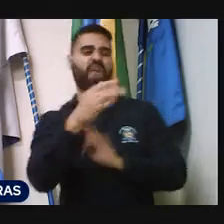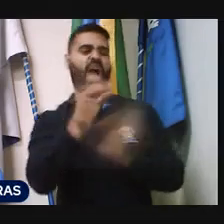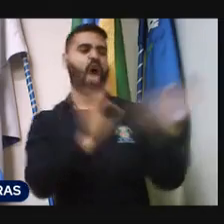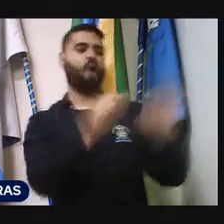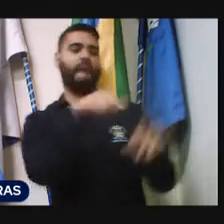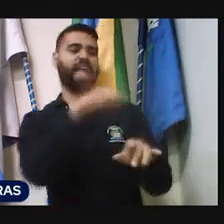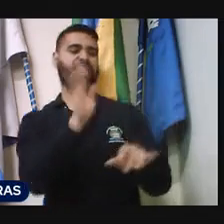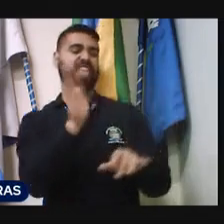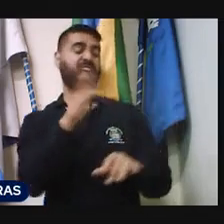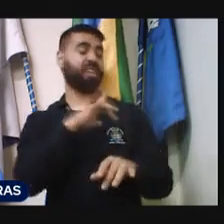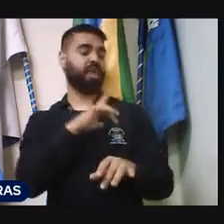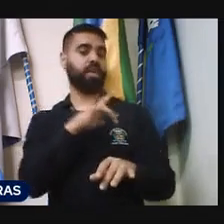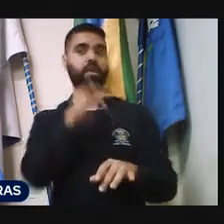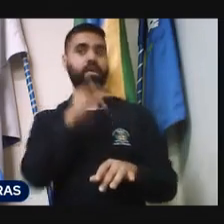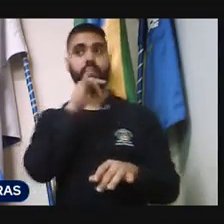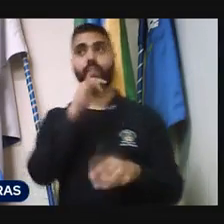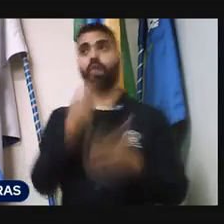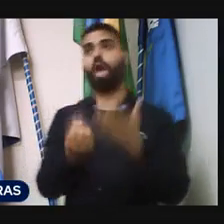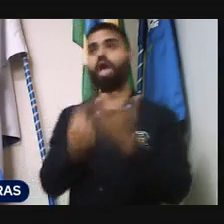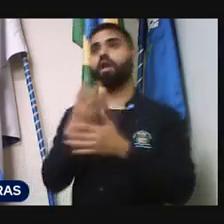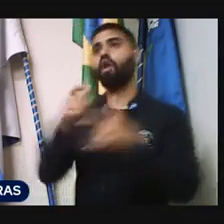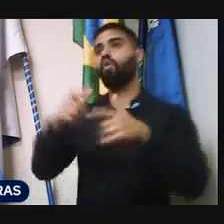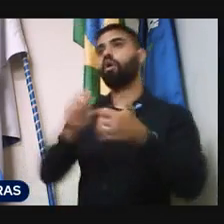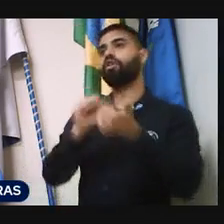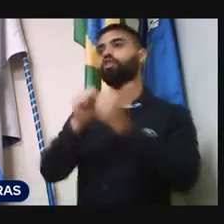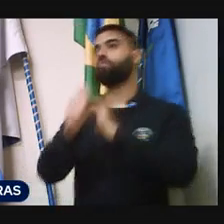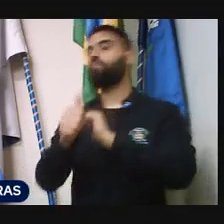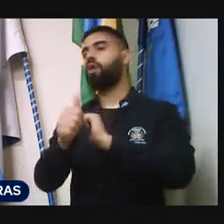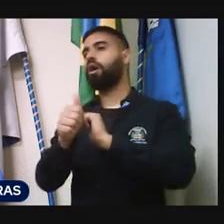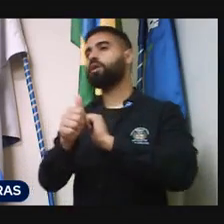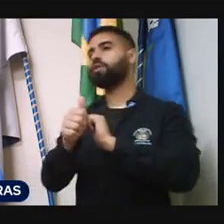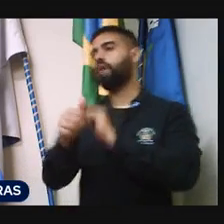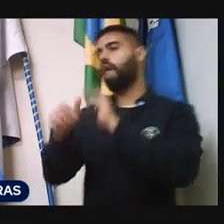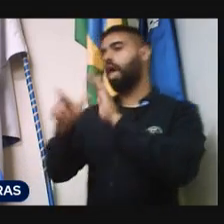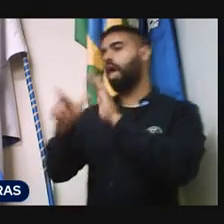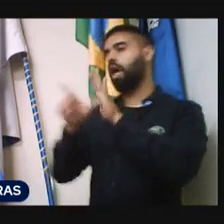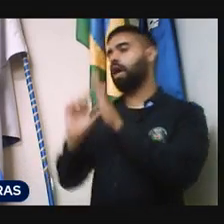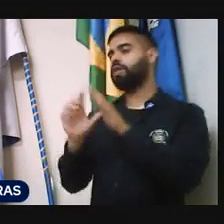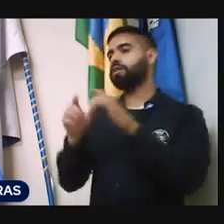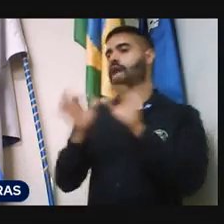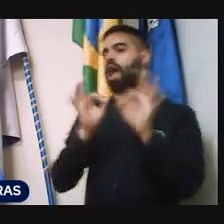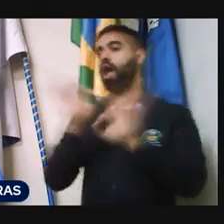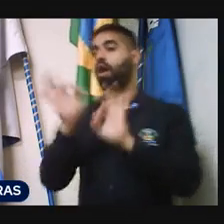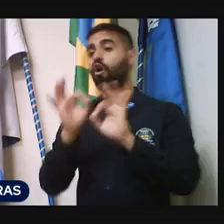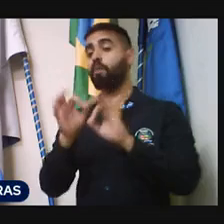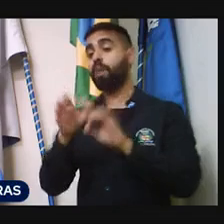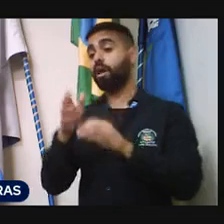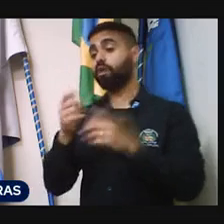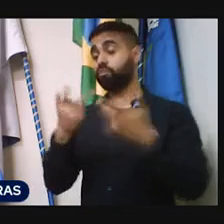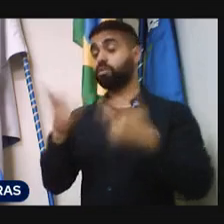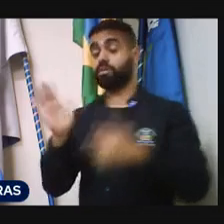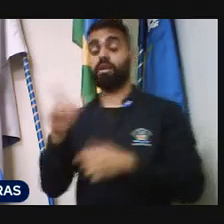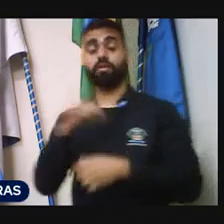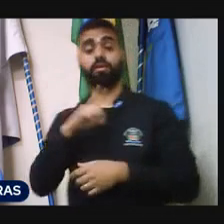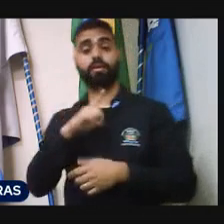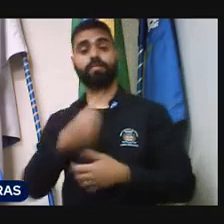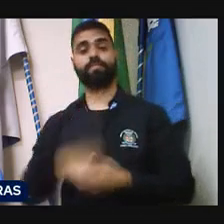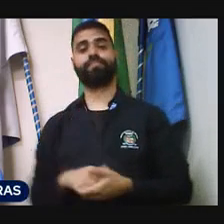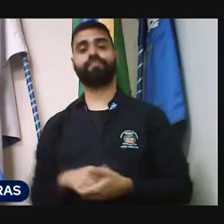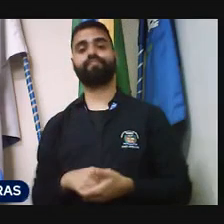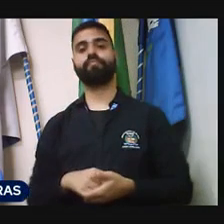tem criar um centro esportivo ao invés de estruturar os campos e clubes que já existem